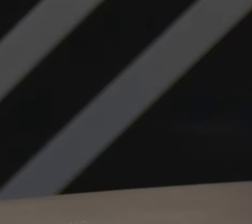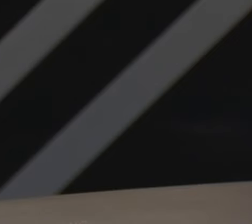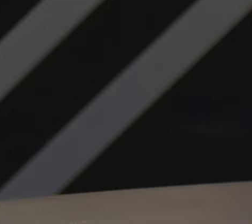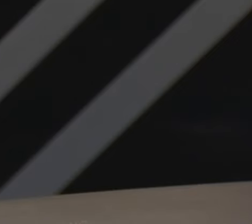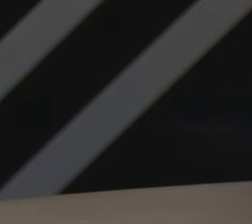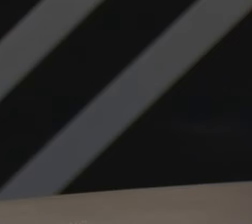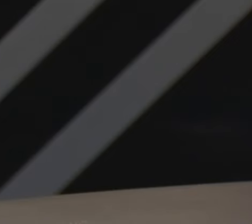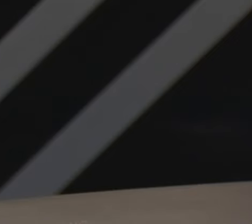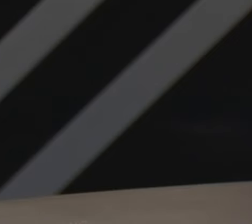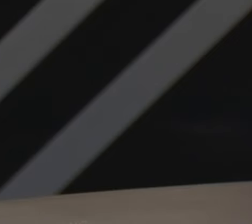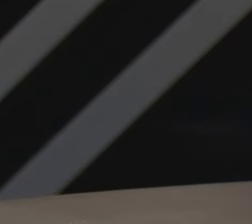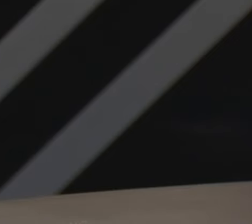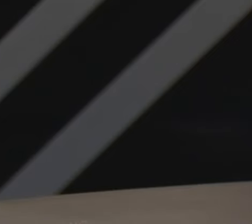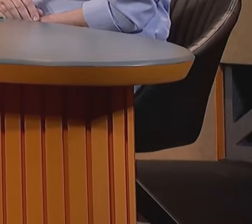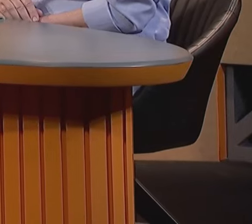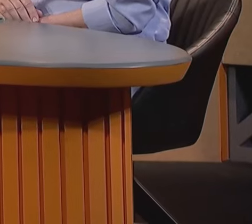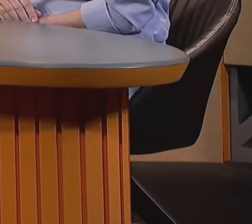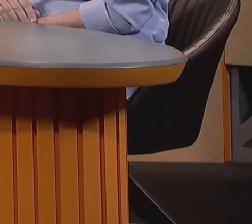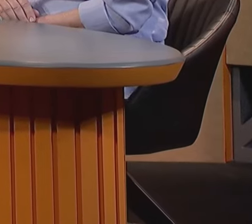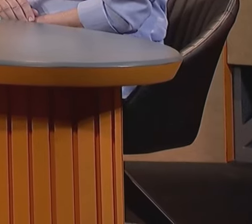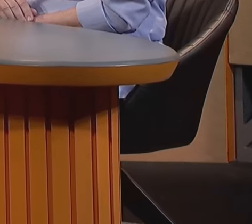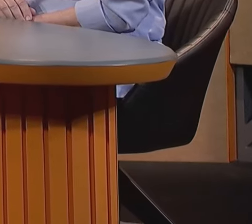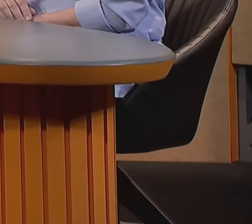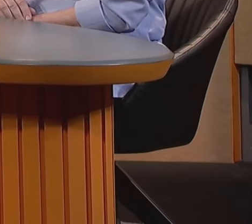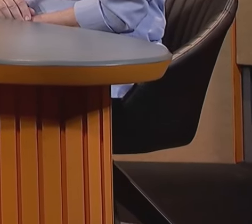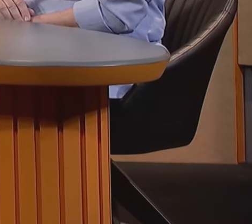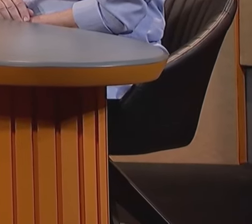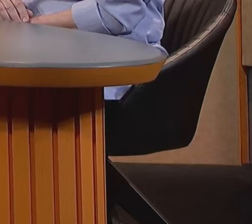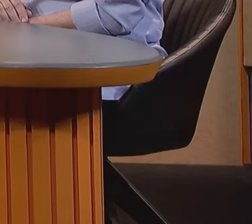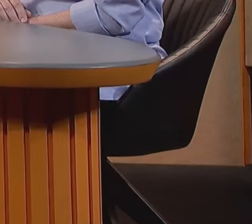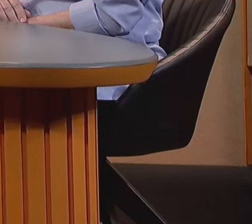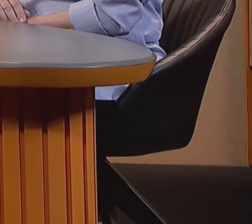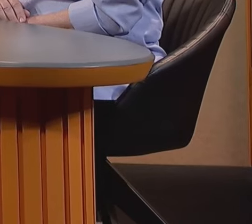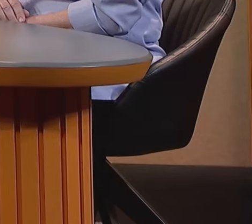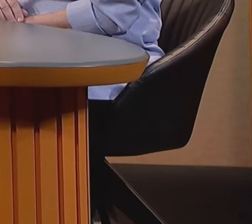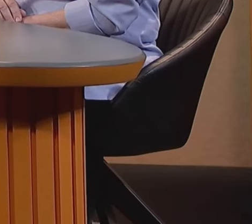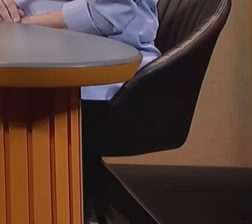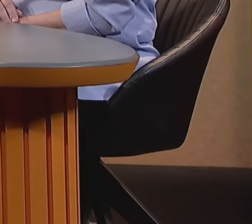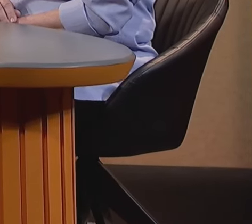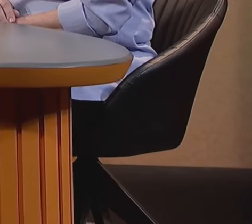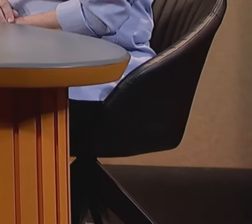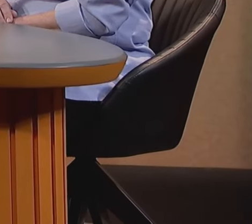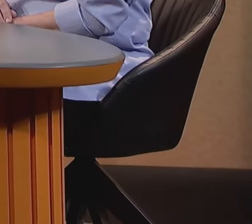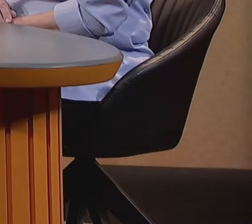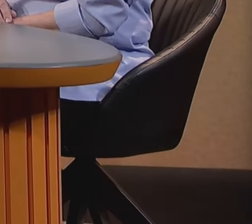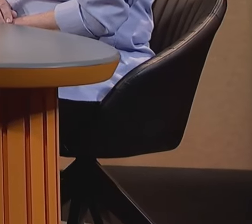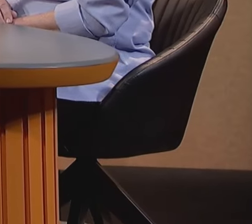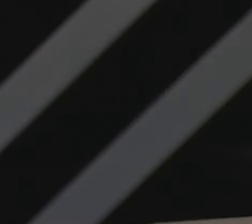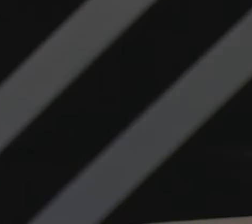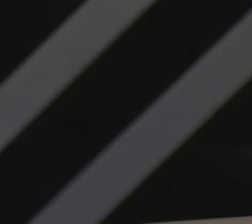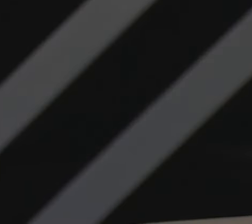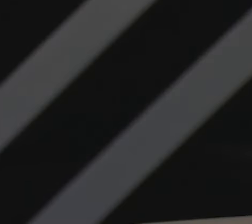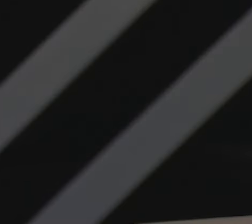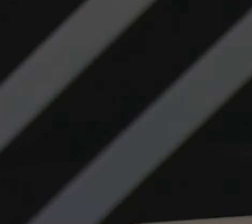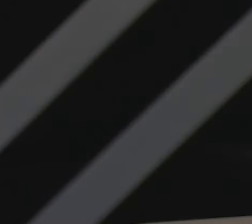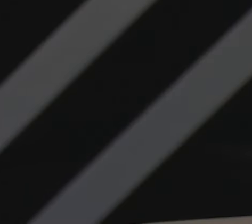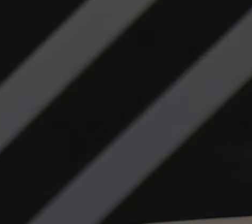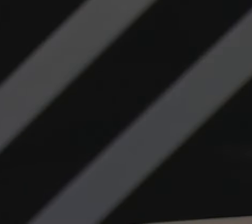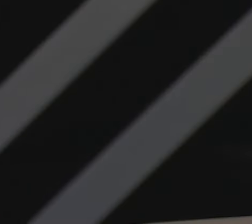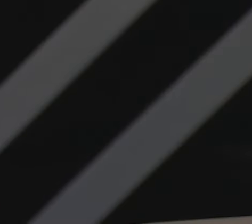ainda tinha as coisas de casa para fazer. E aí, com toda essa demanda, eu acabei reprovando naquele ano. E com